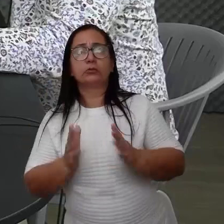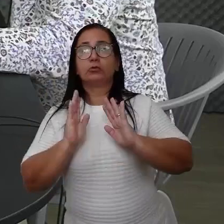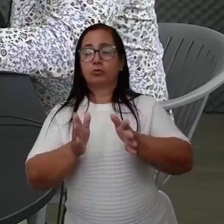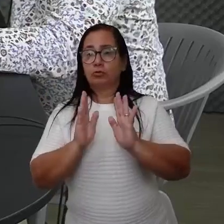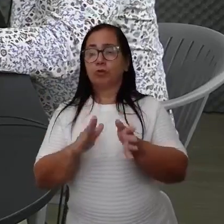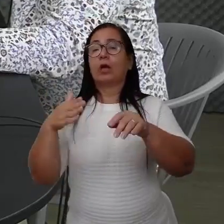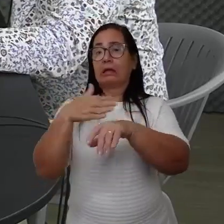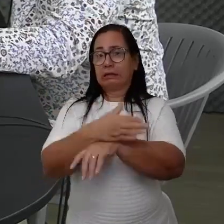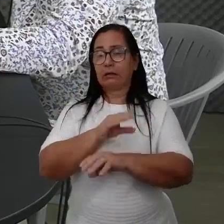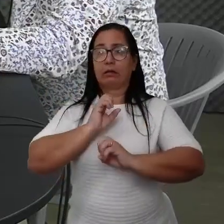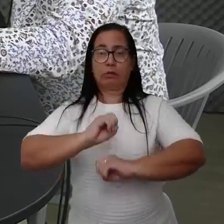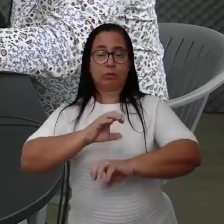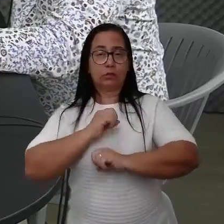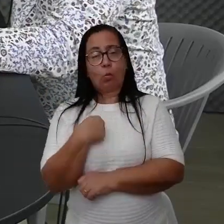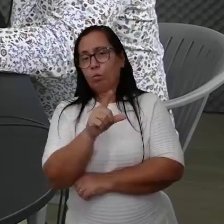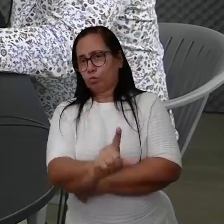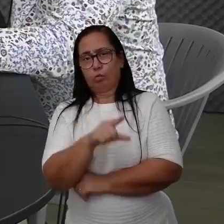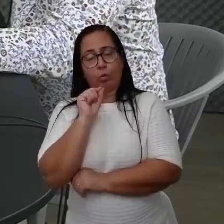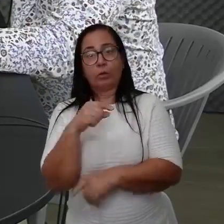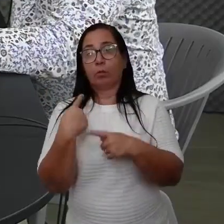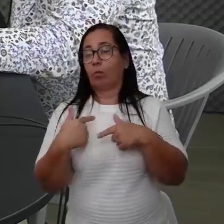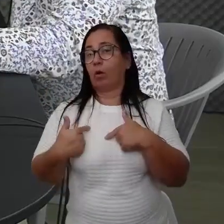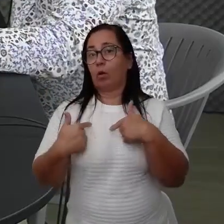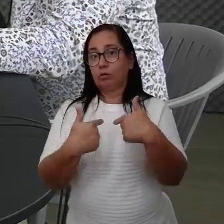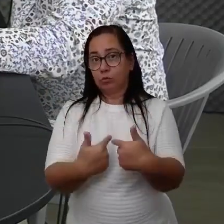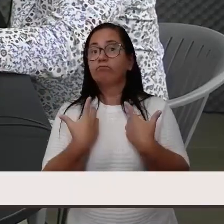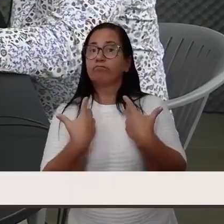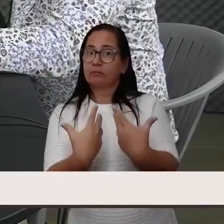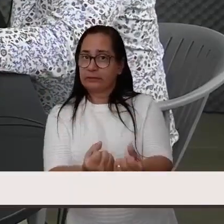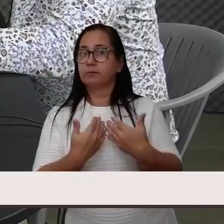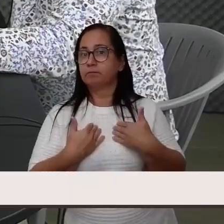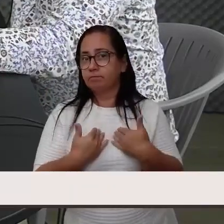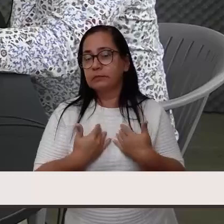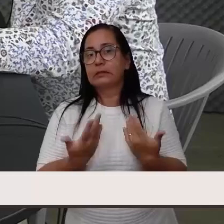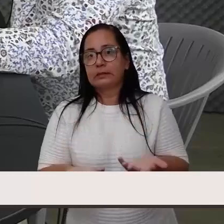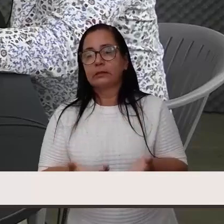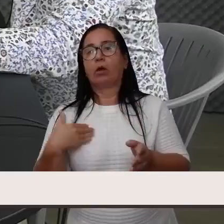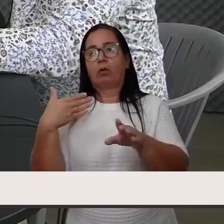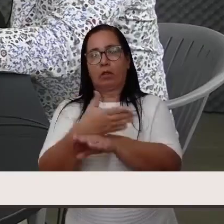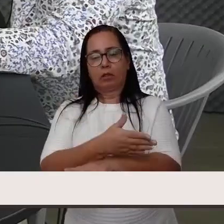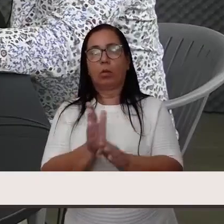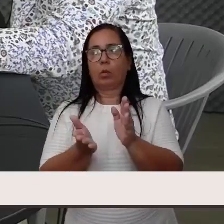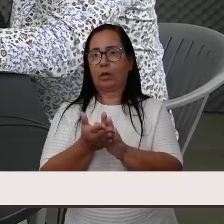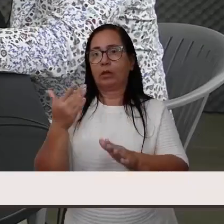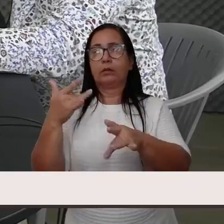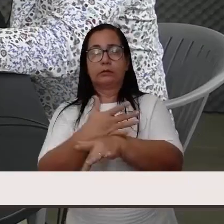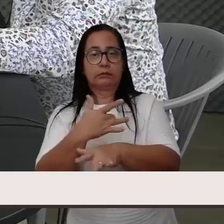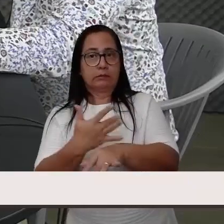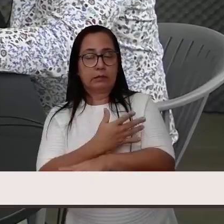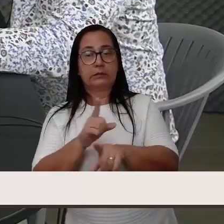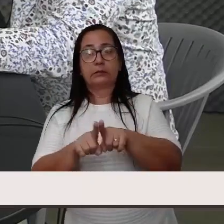cobertura de educação por escolha e que eu tive a sorte de ser aceita. Eu entrei no Caderno de Cidades, ainda estudante de